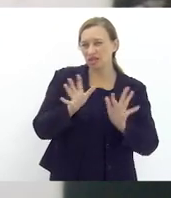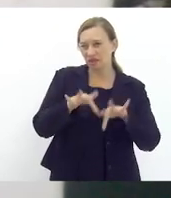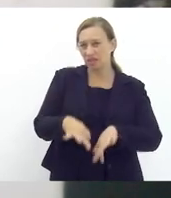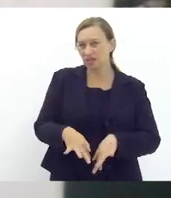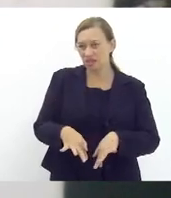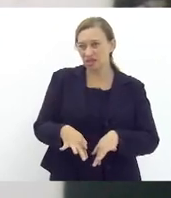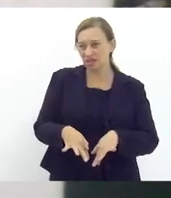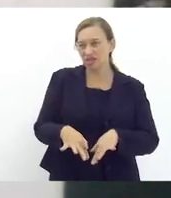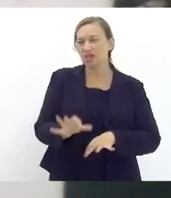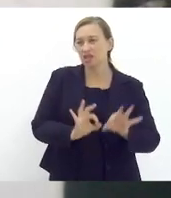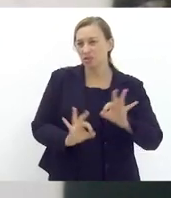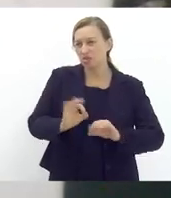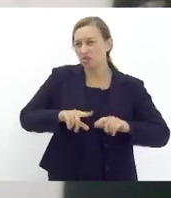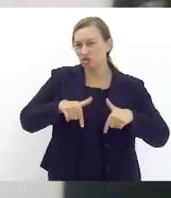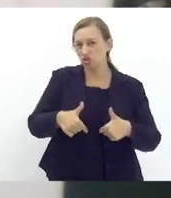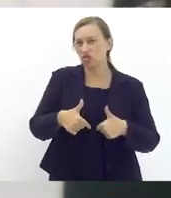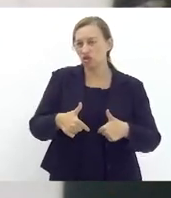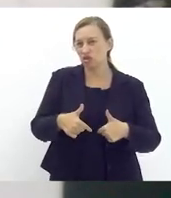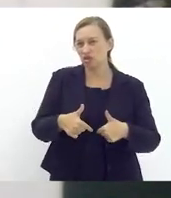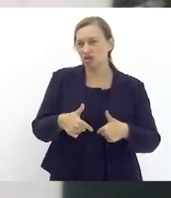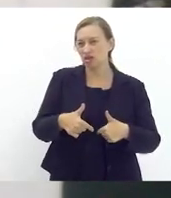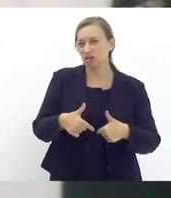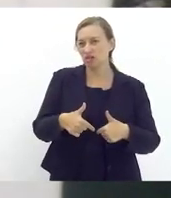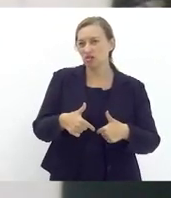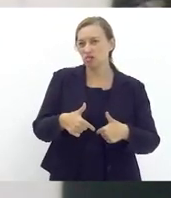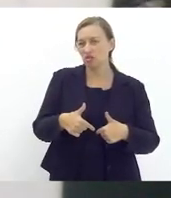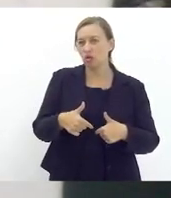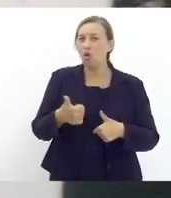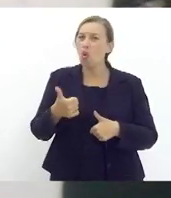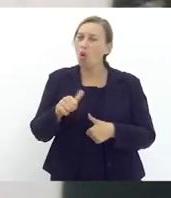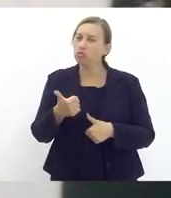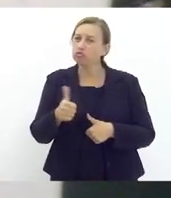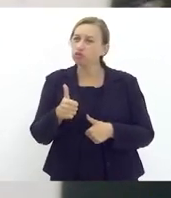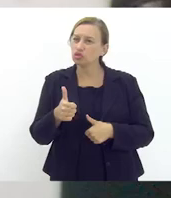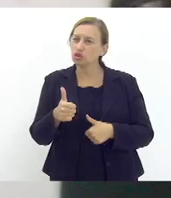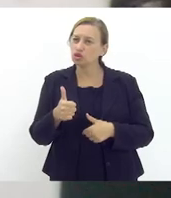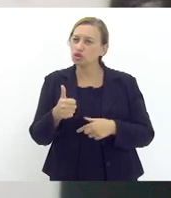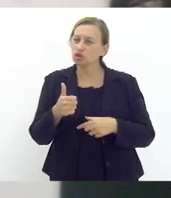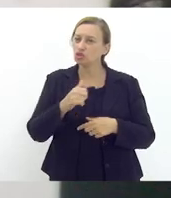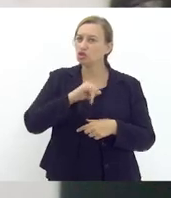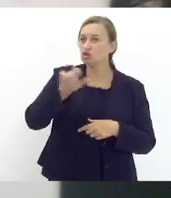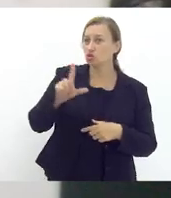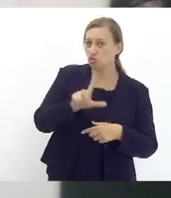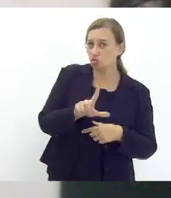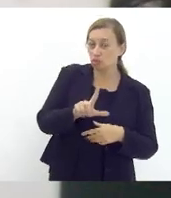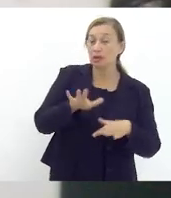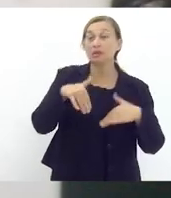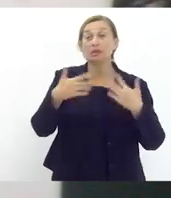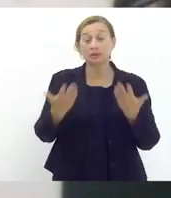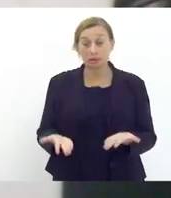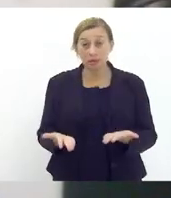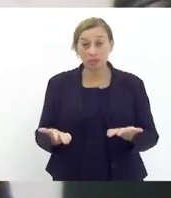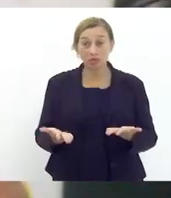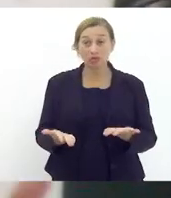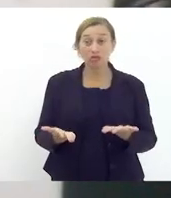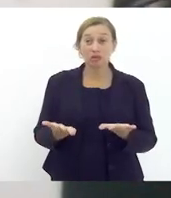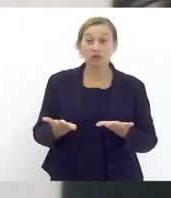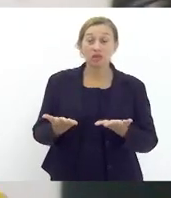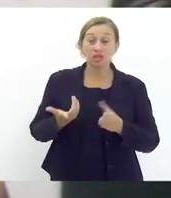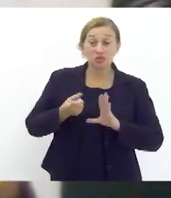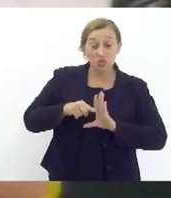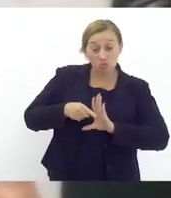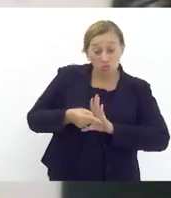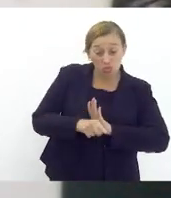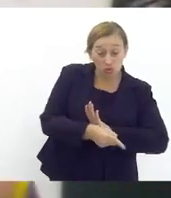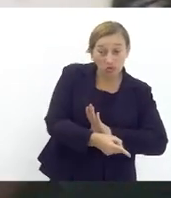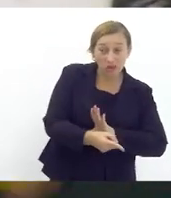esse plano de ação é portanto 11 de julho Então se a gente for muito a